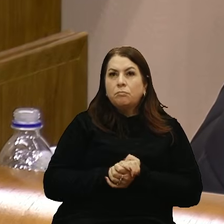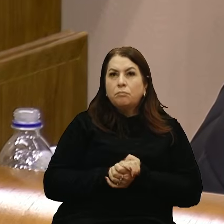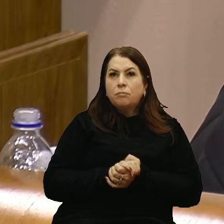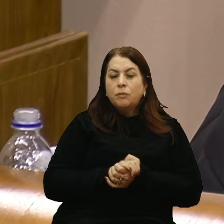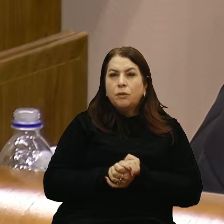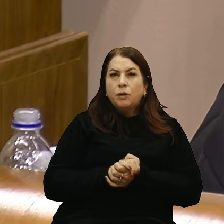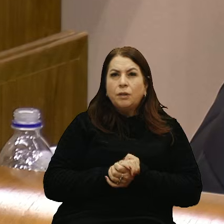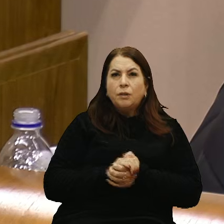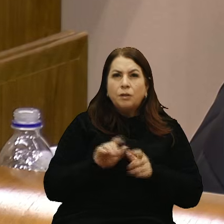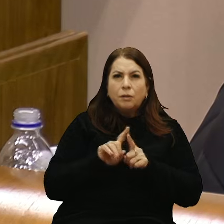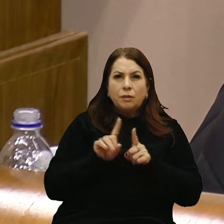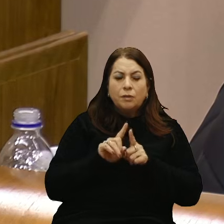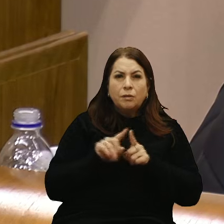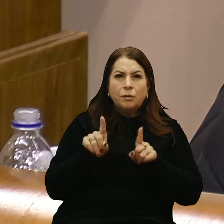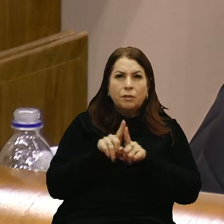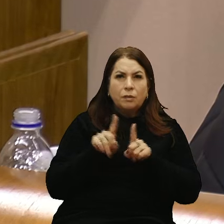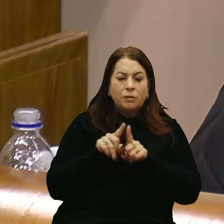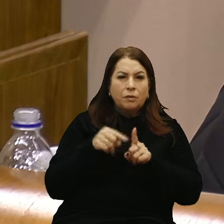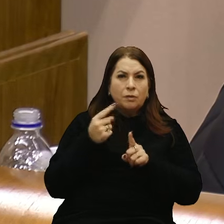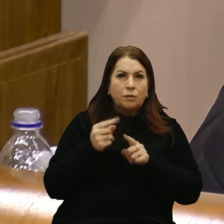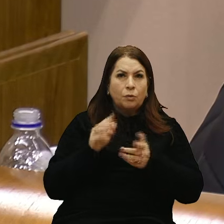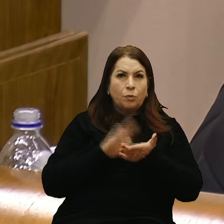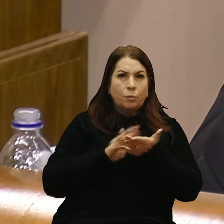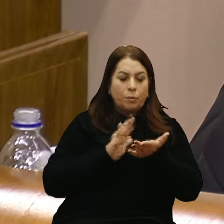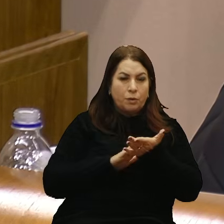Fantinel. Bom, a cobrança do lixo